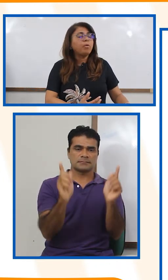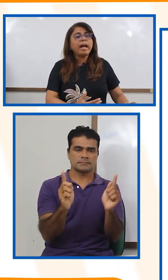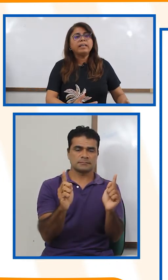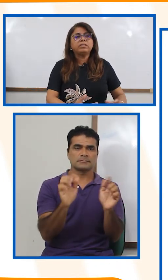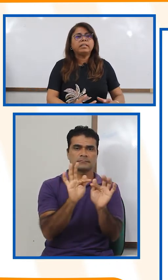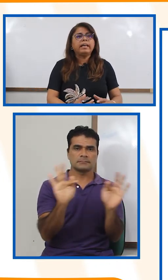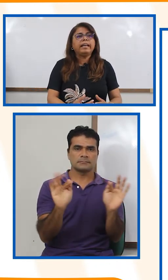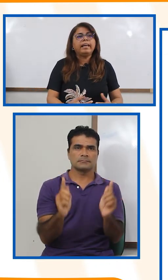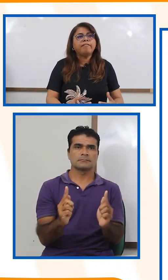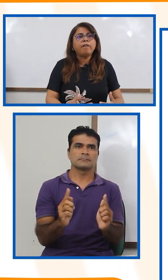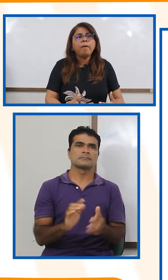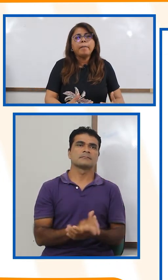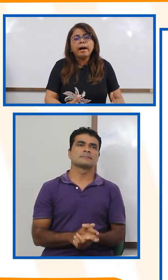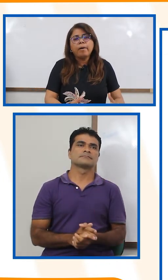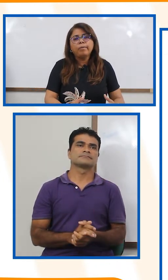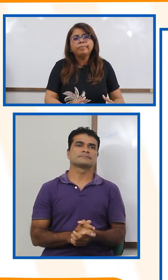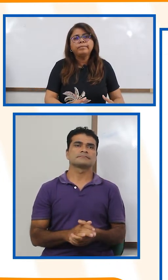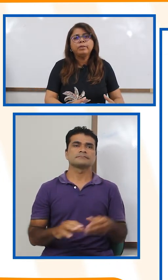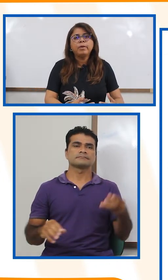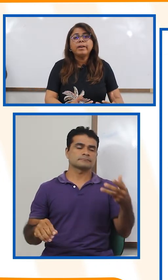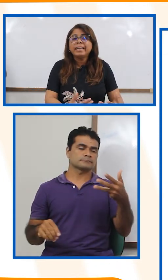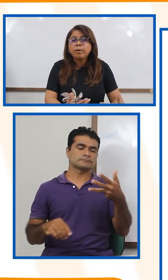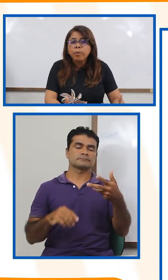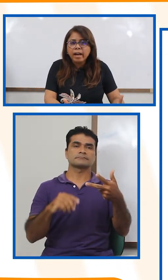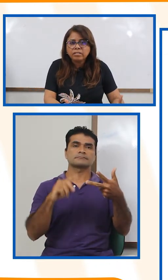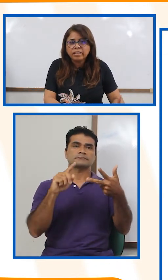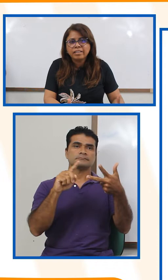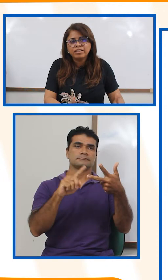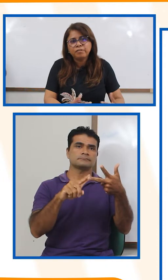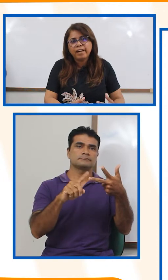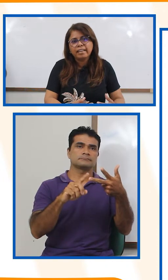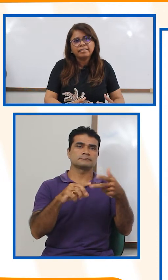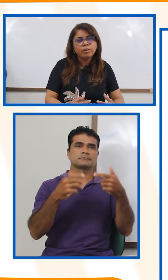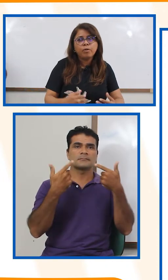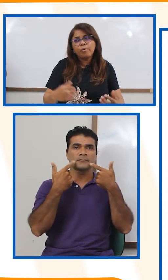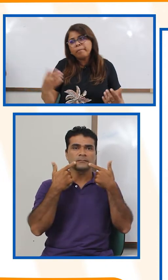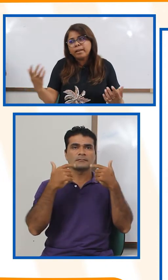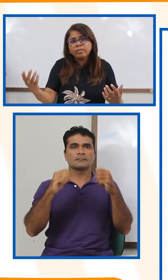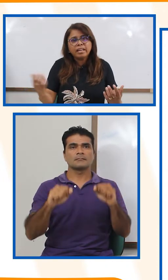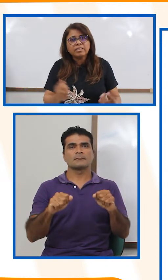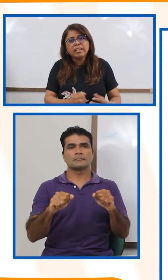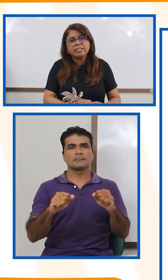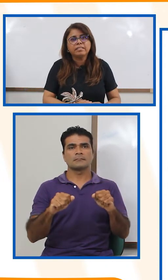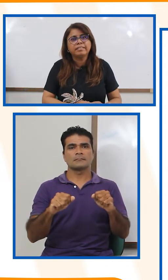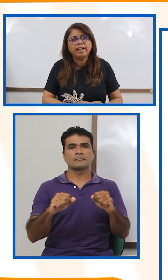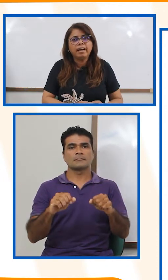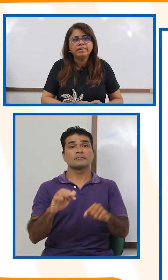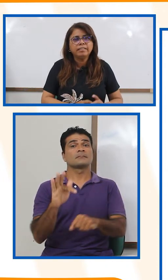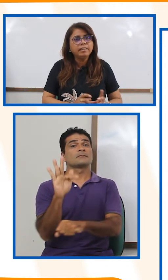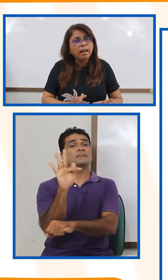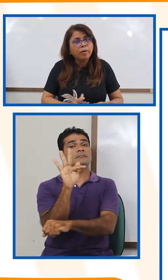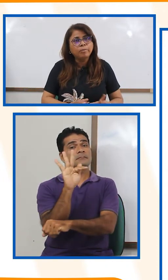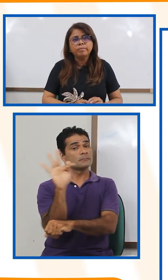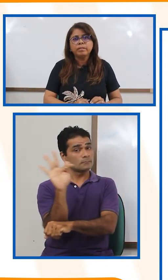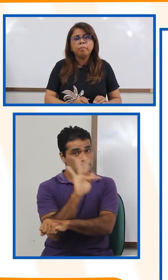Bem, a linguagem, ela é formal. Não é uma linguagem que a gente fala assim com um amigo da gente, tá? Não, não